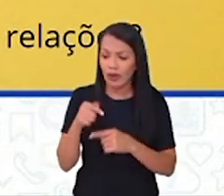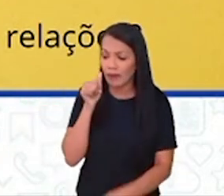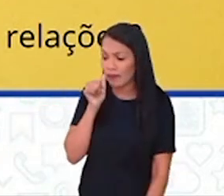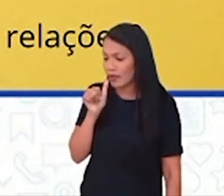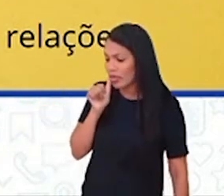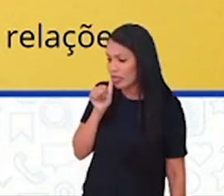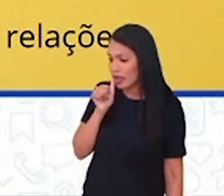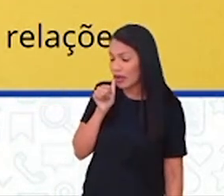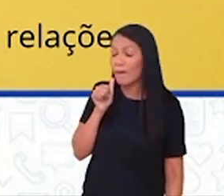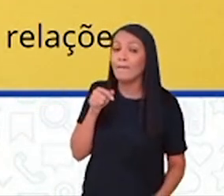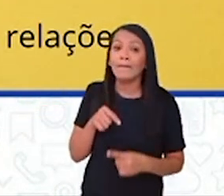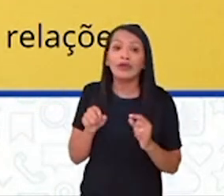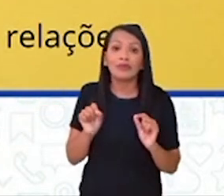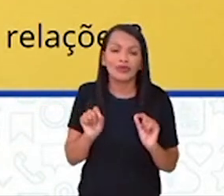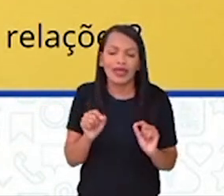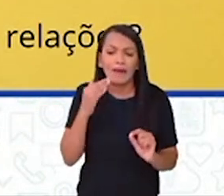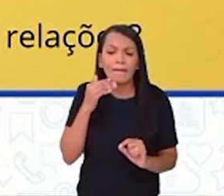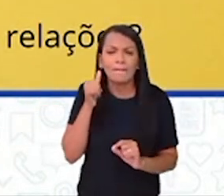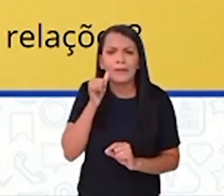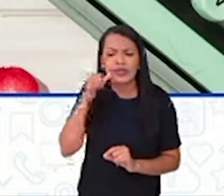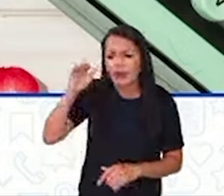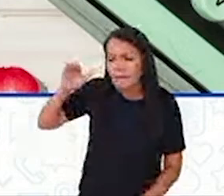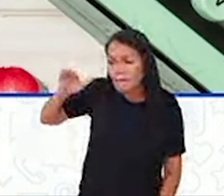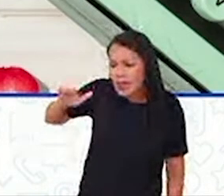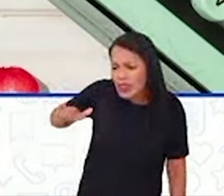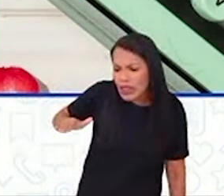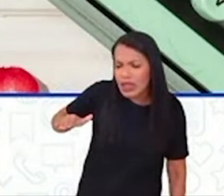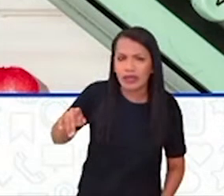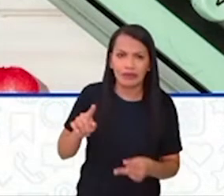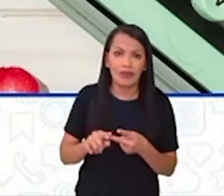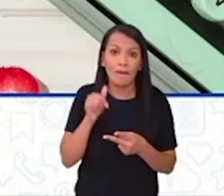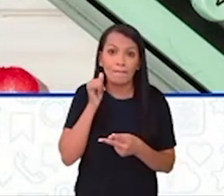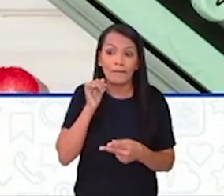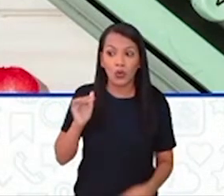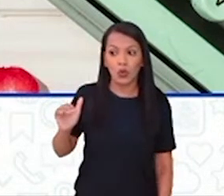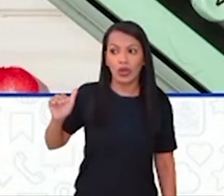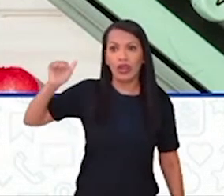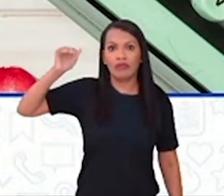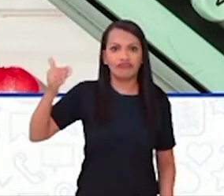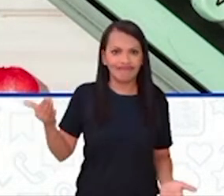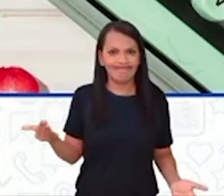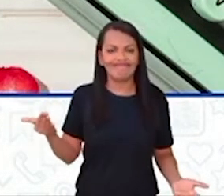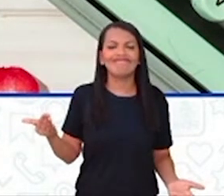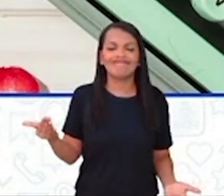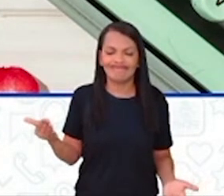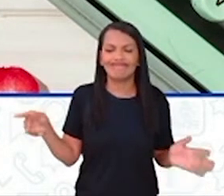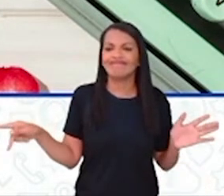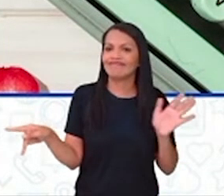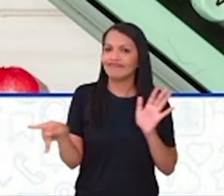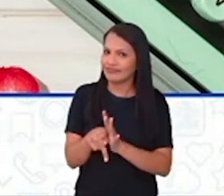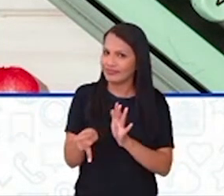próximo. E aí, como a gente pode chamar essas relações? Cada uma das palavras pertencentes ao mesmo